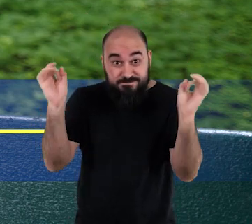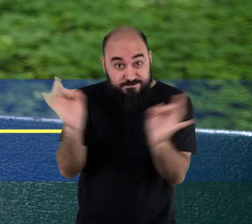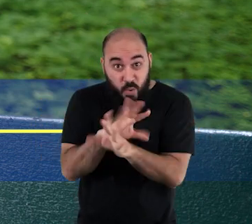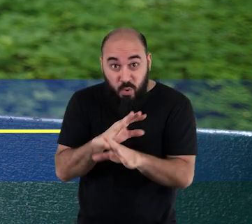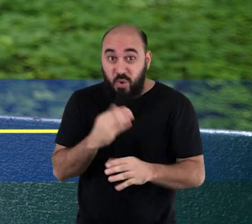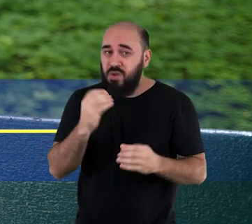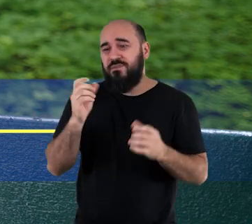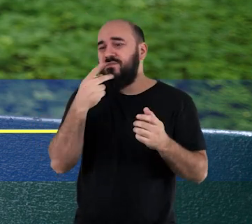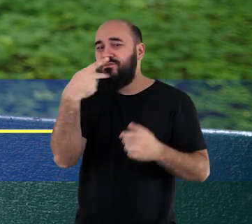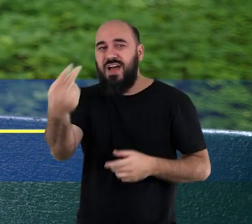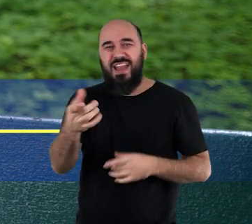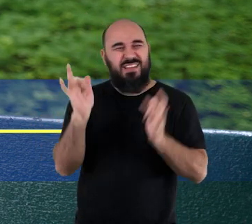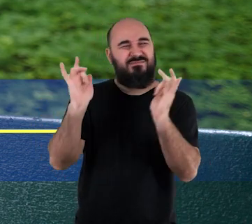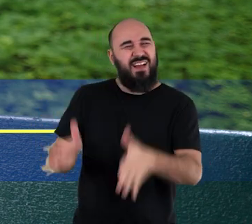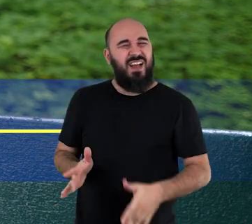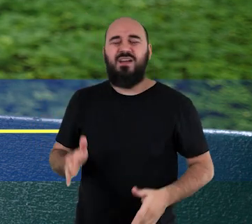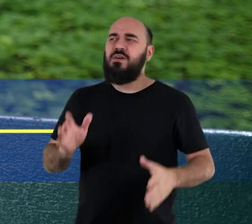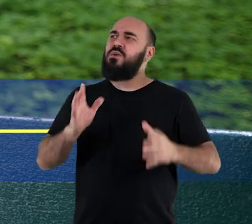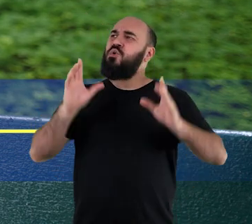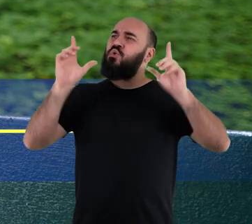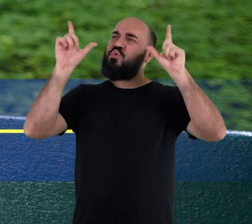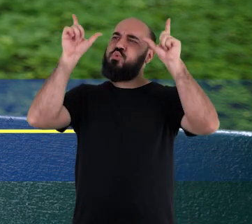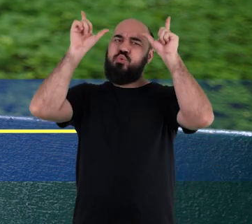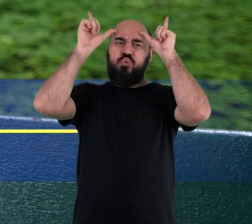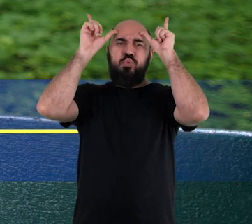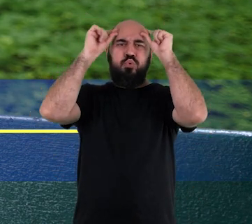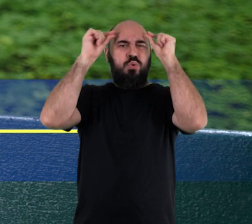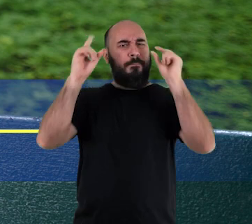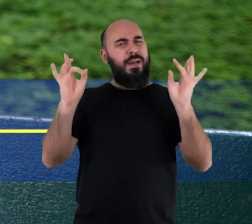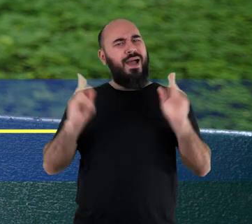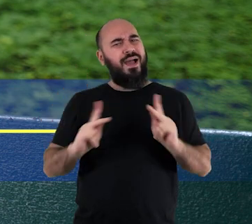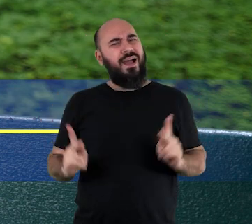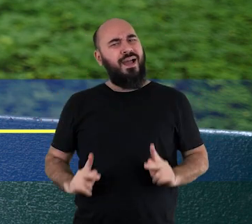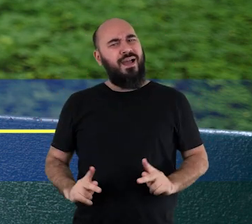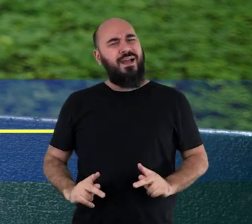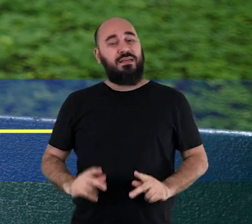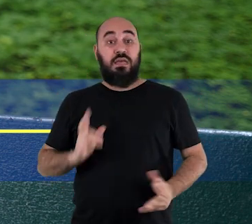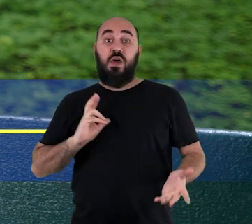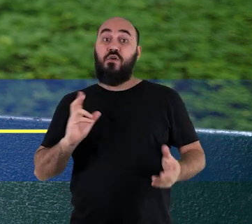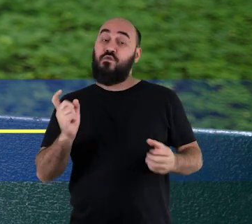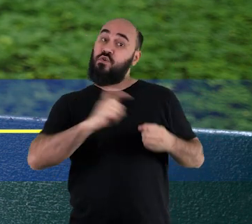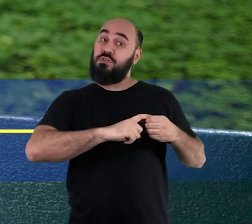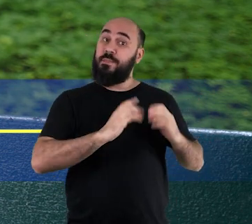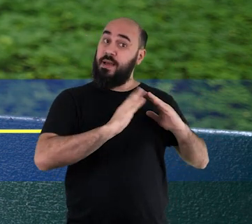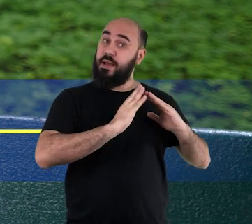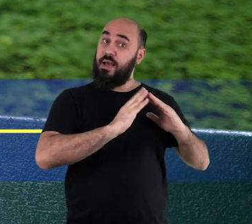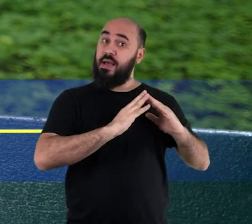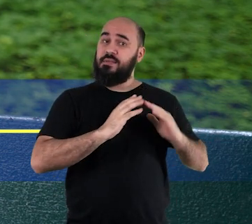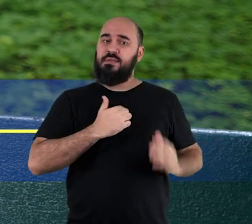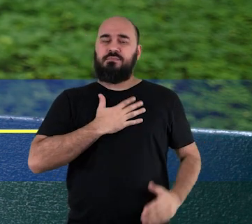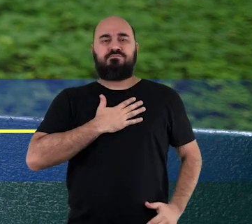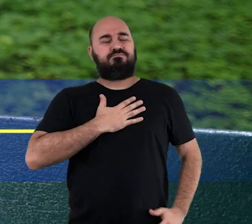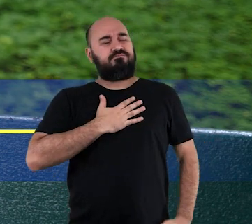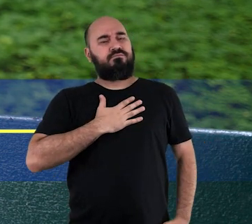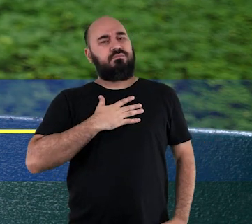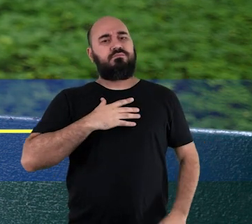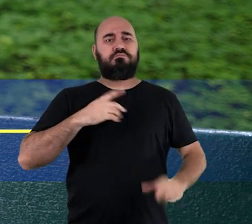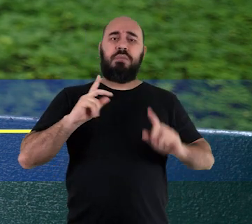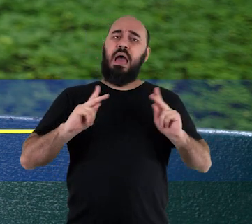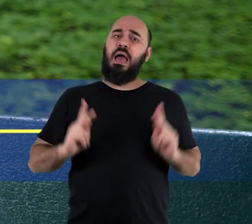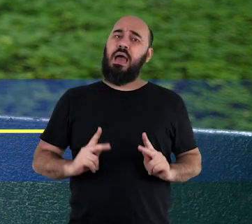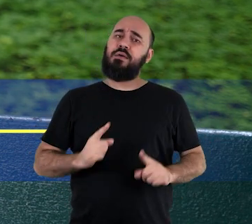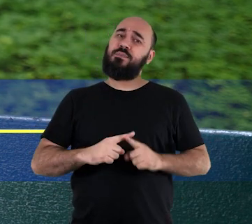Senhor. Voltei para casa tranquilo, mesmo diante daquela situação, porque minha confiança estava no Criador.